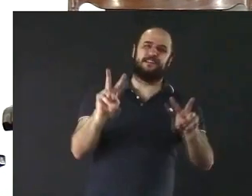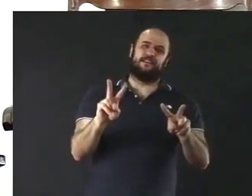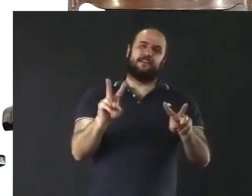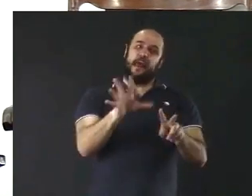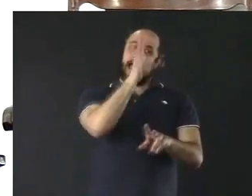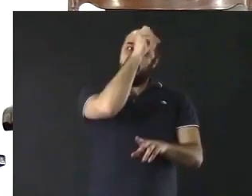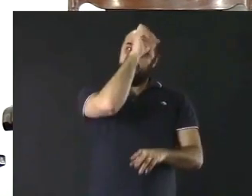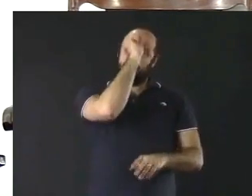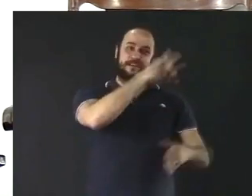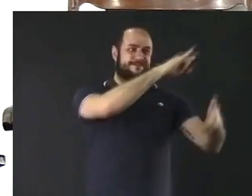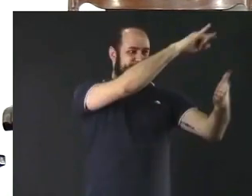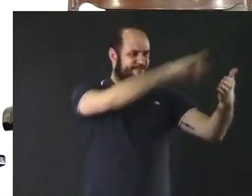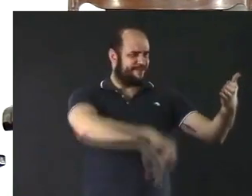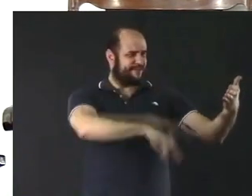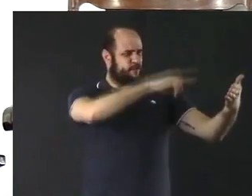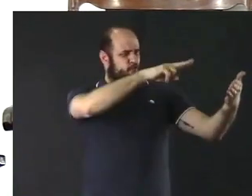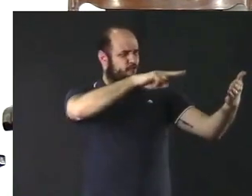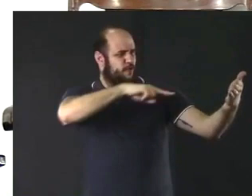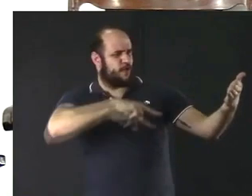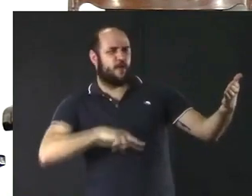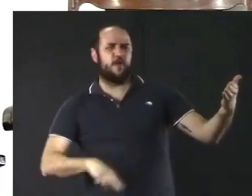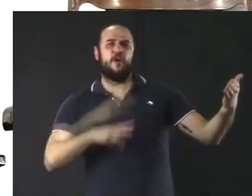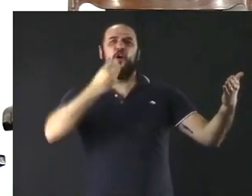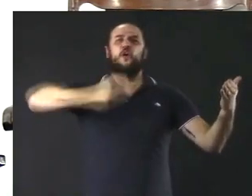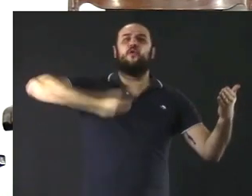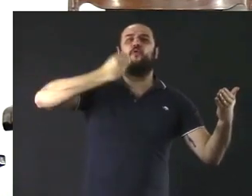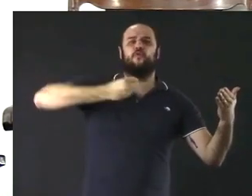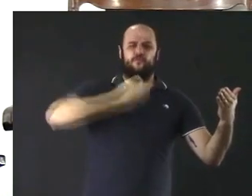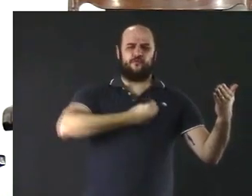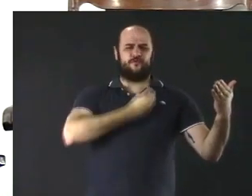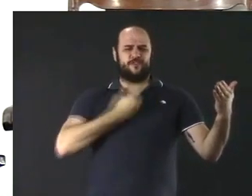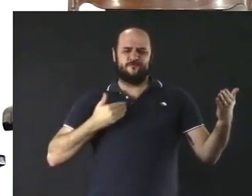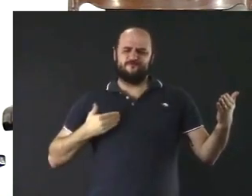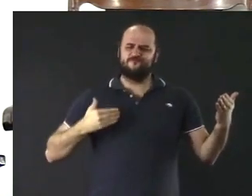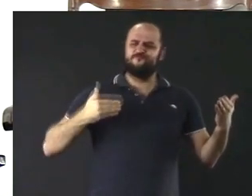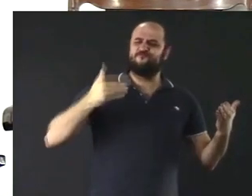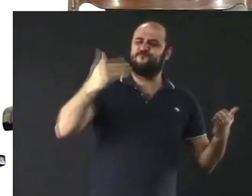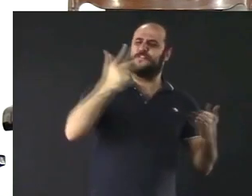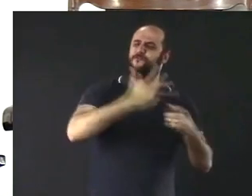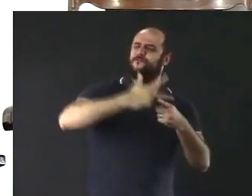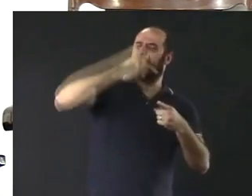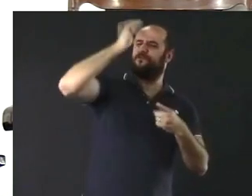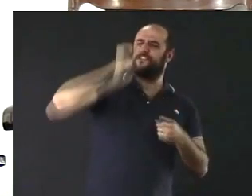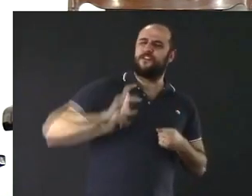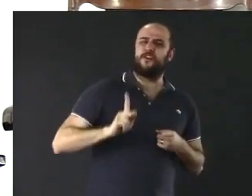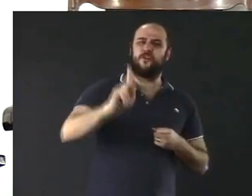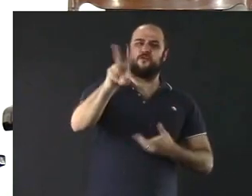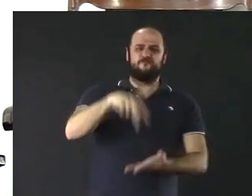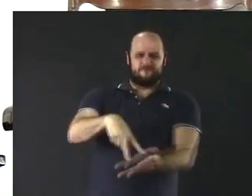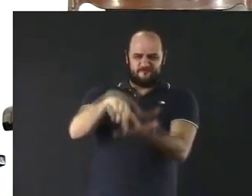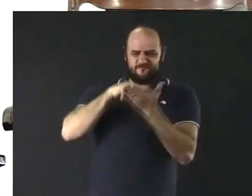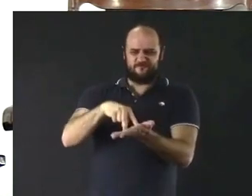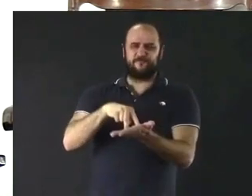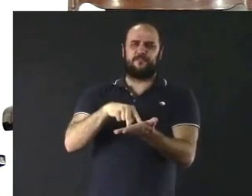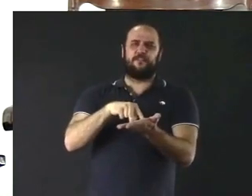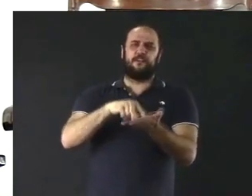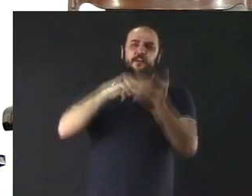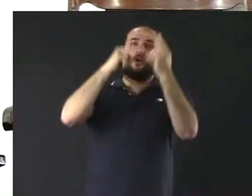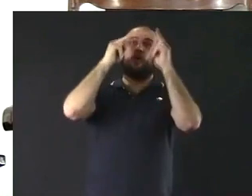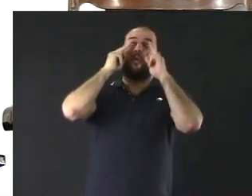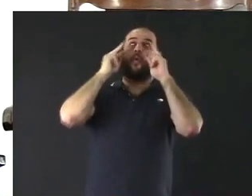com esses homens e mulheres a como caminhar, a perseverar nessa grande maratona,